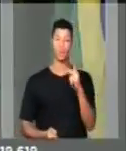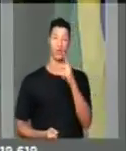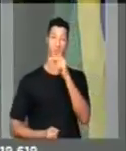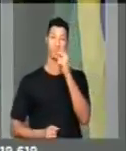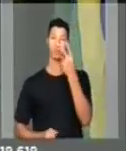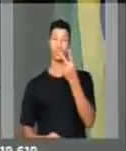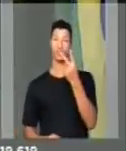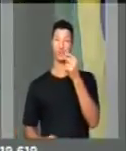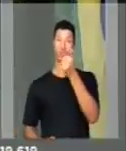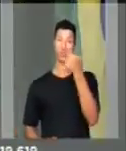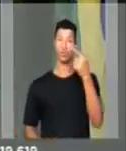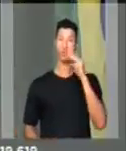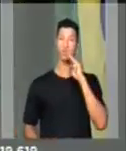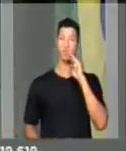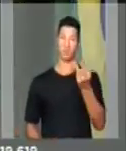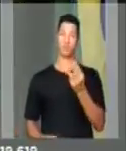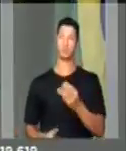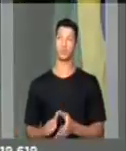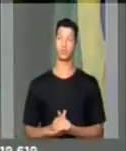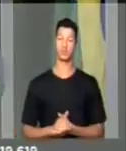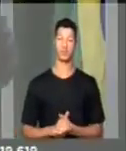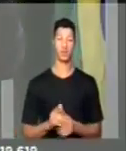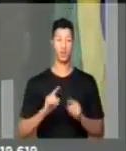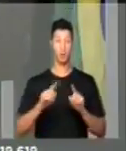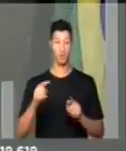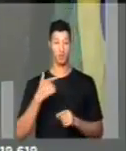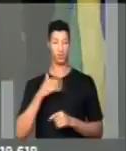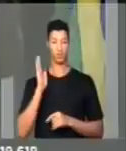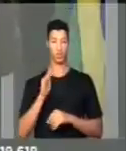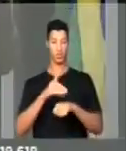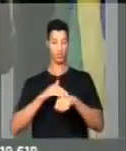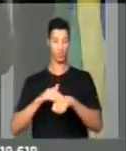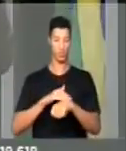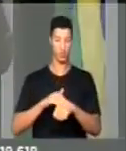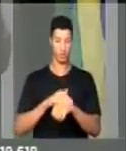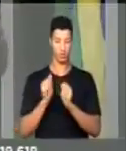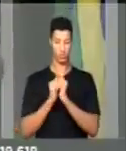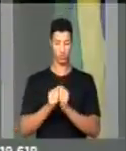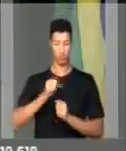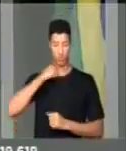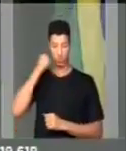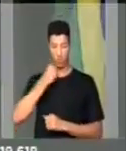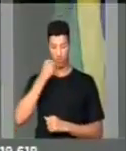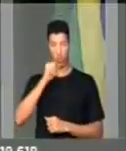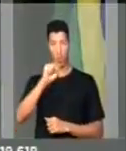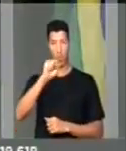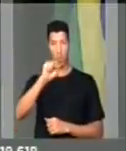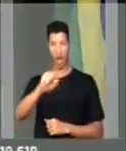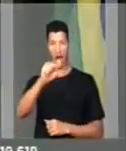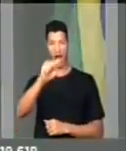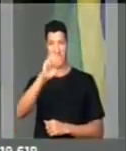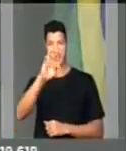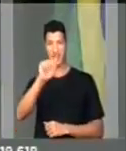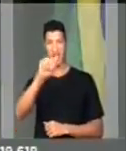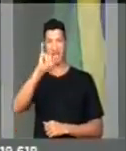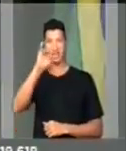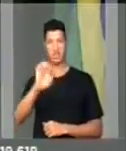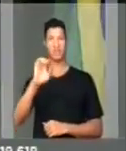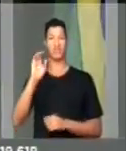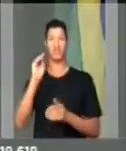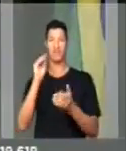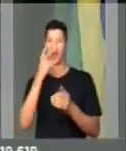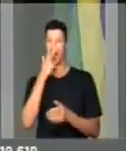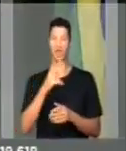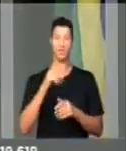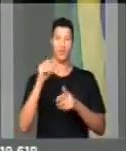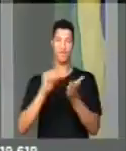12 milhões, deputado Peronde. Mas eu já estava conversando com o senador Ataíde, ele acha que o desemprego é